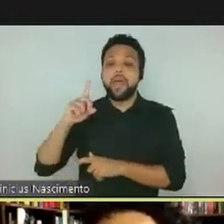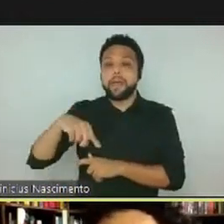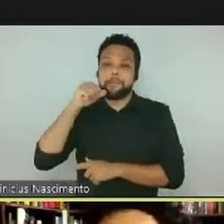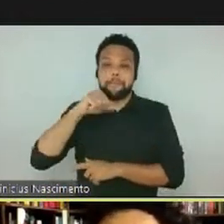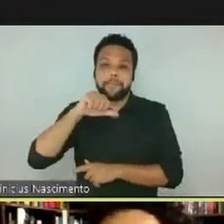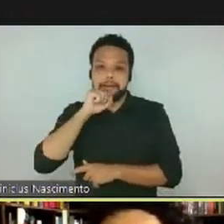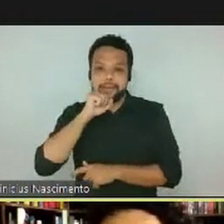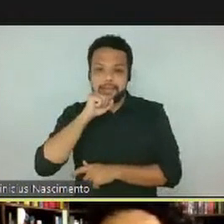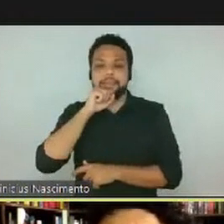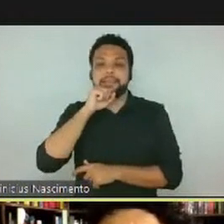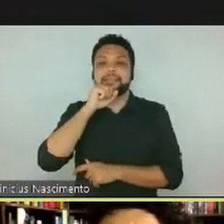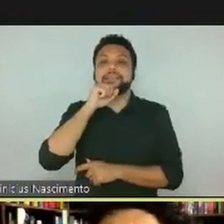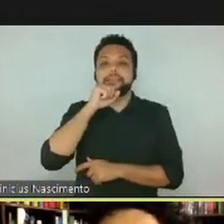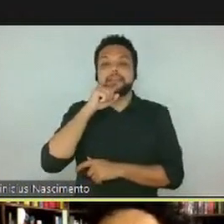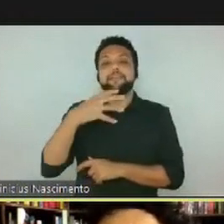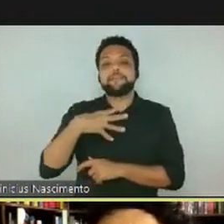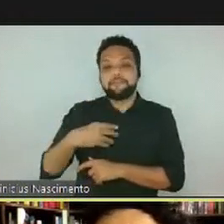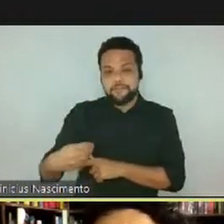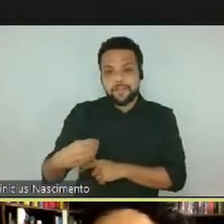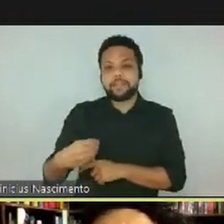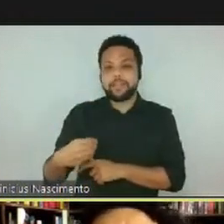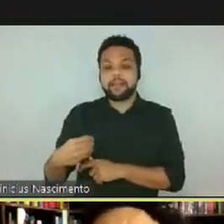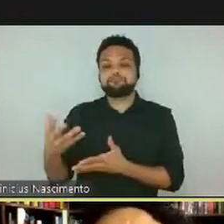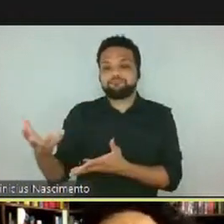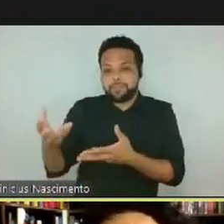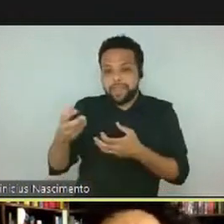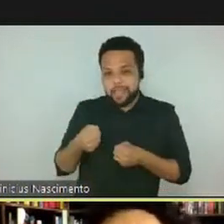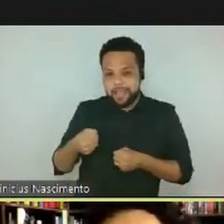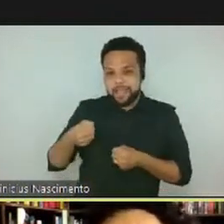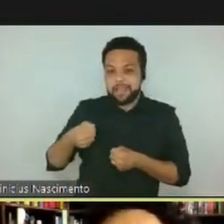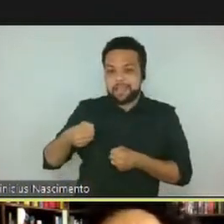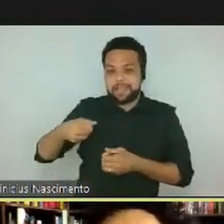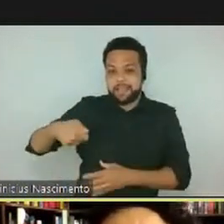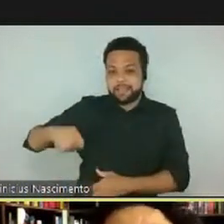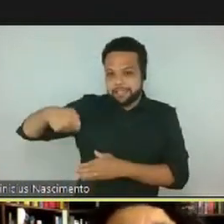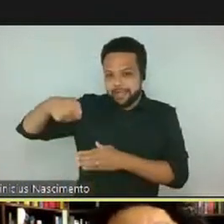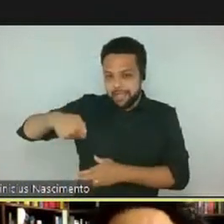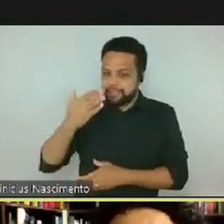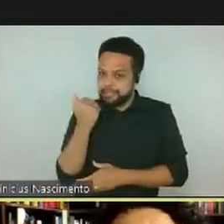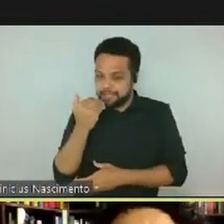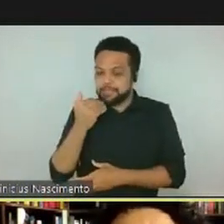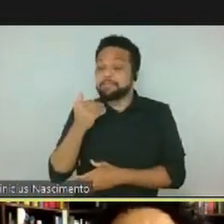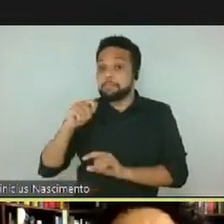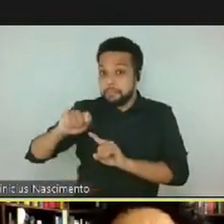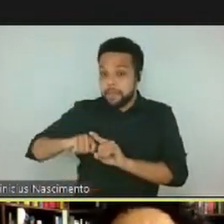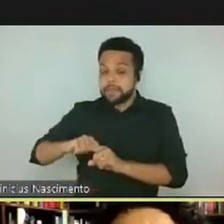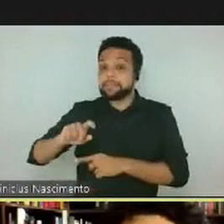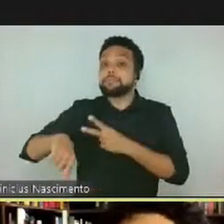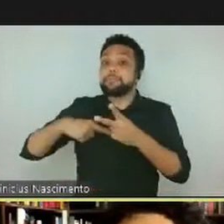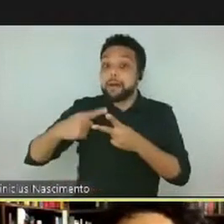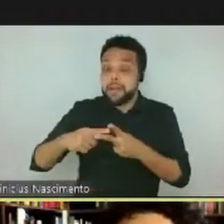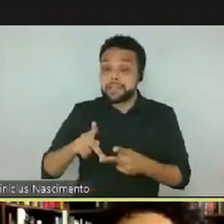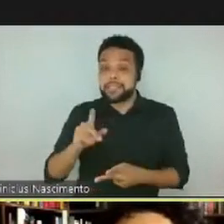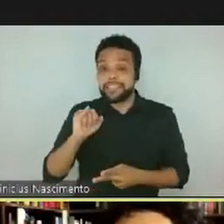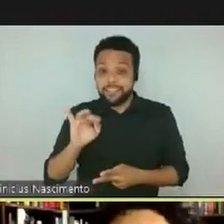com sua filha recebendo a cesta básica no mês e o kit de